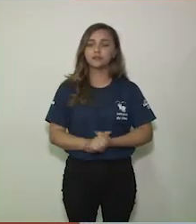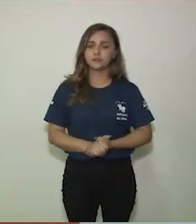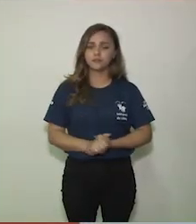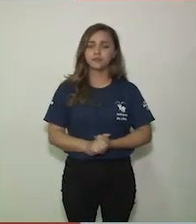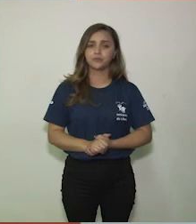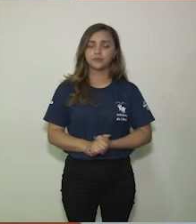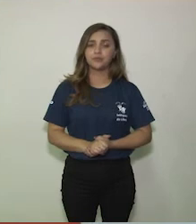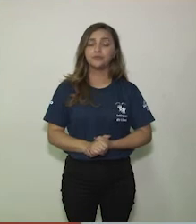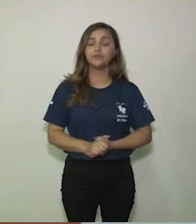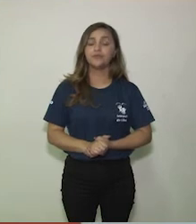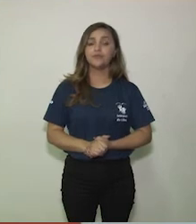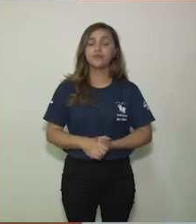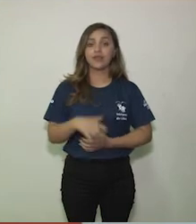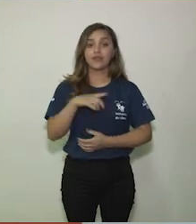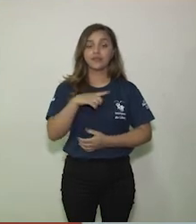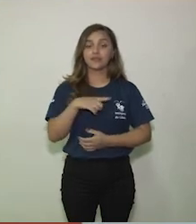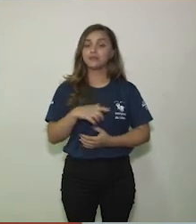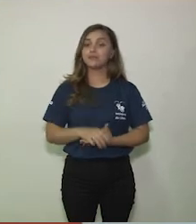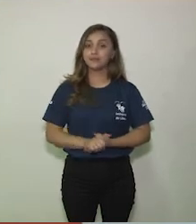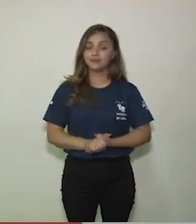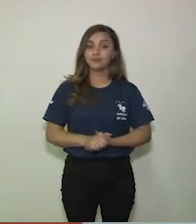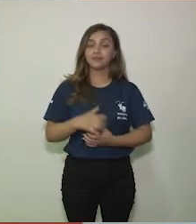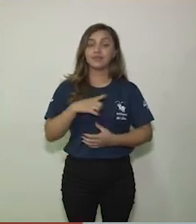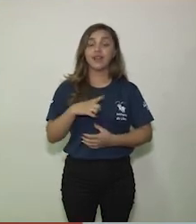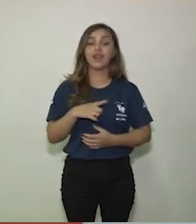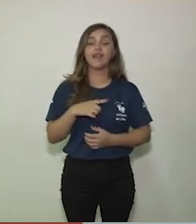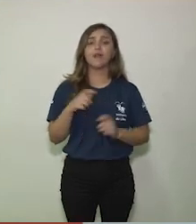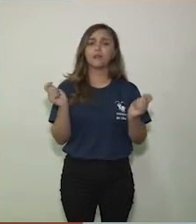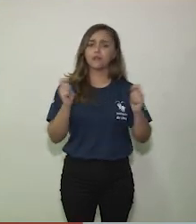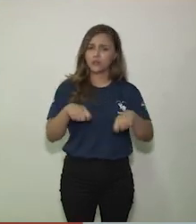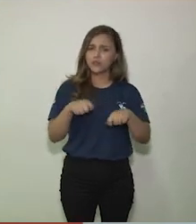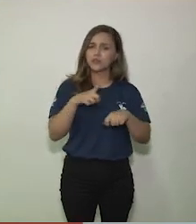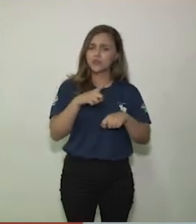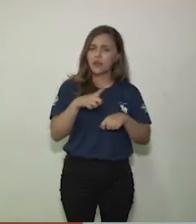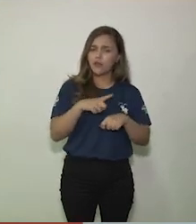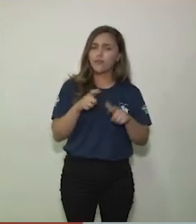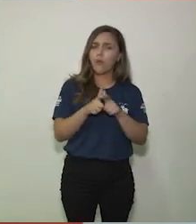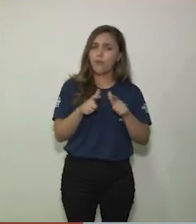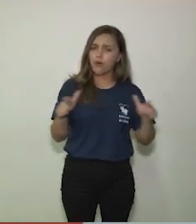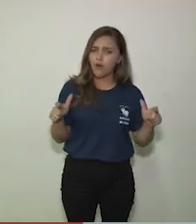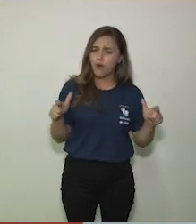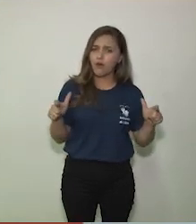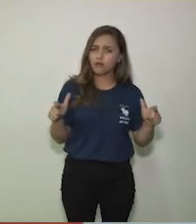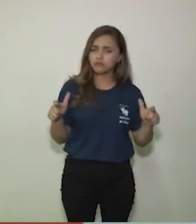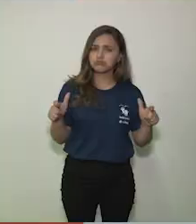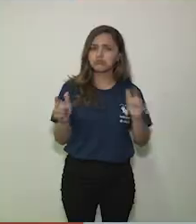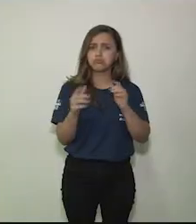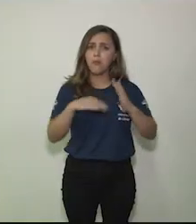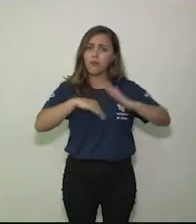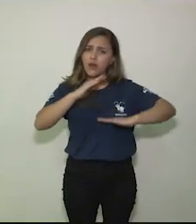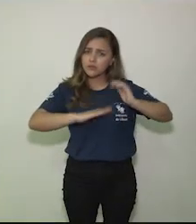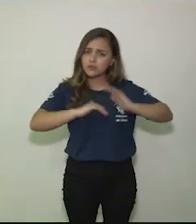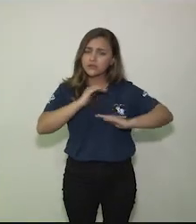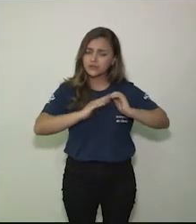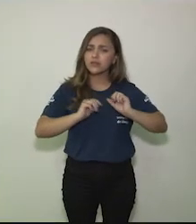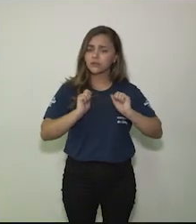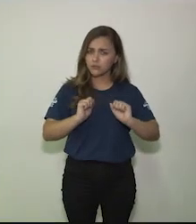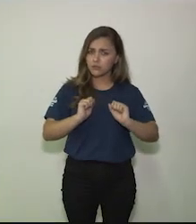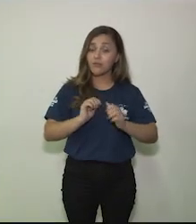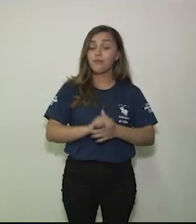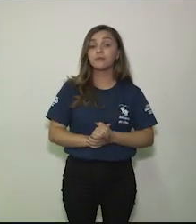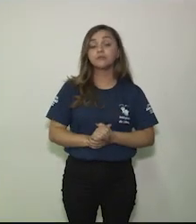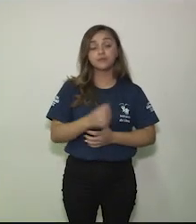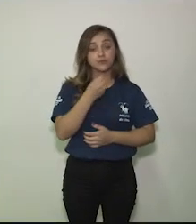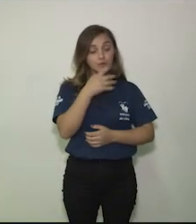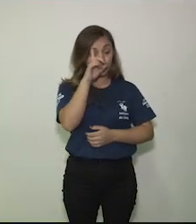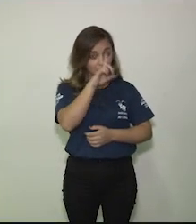e, quando ela for alcançada, existe a possibilidade de uma maior flexibilização. Pedir à secretária